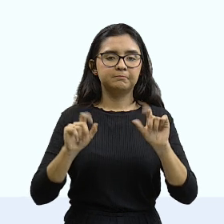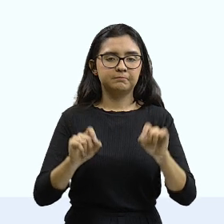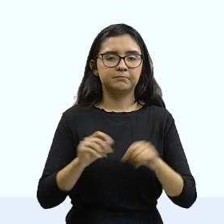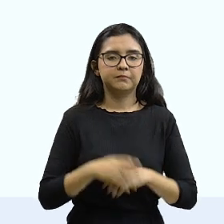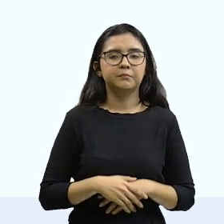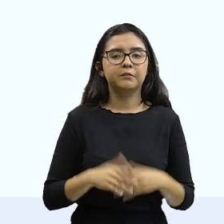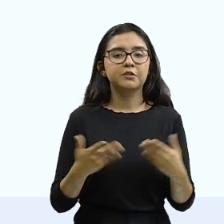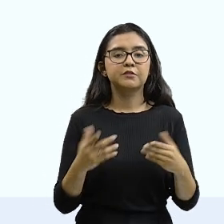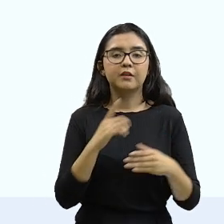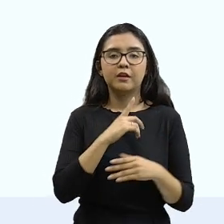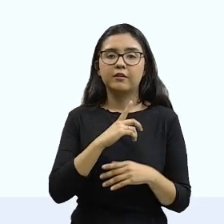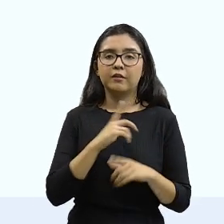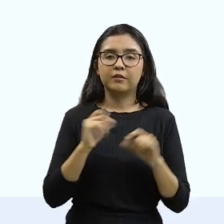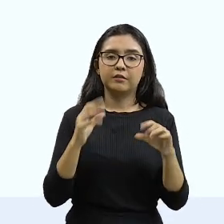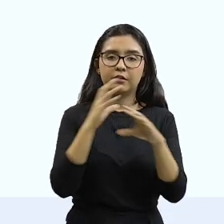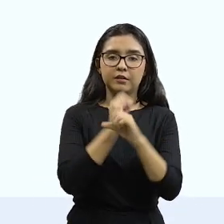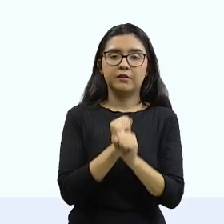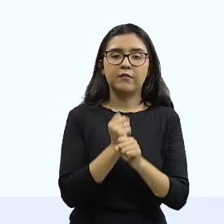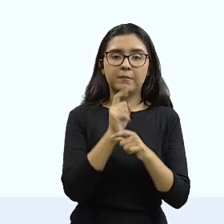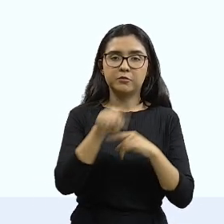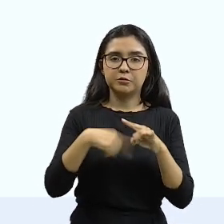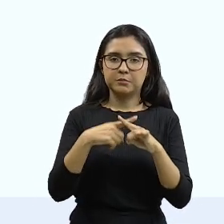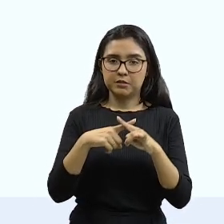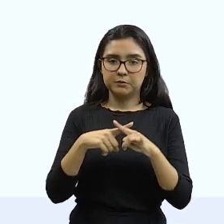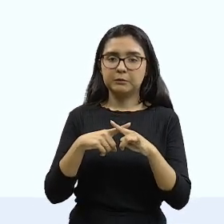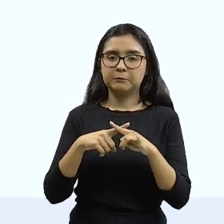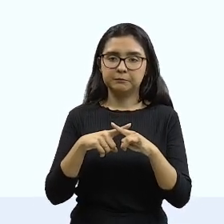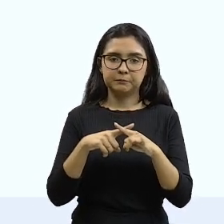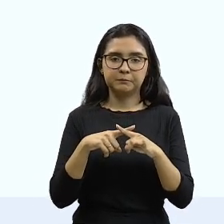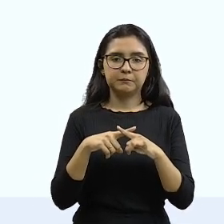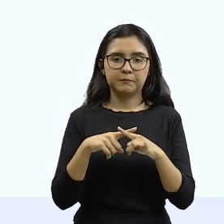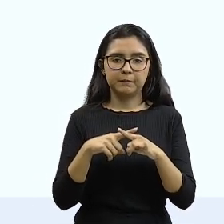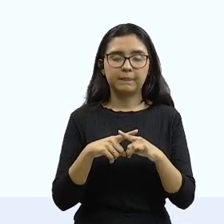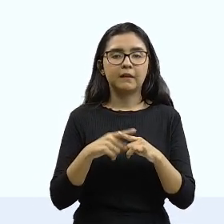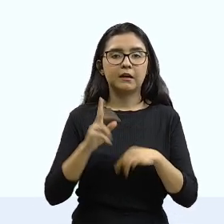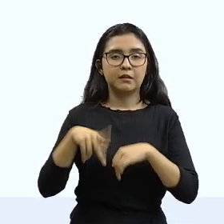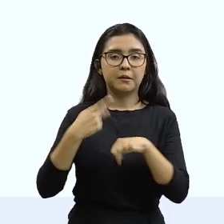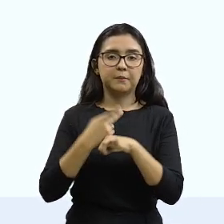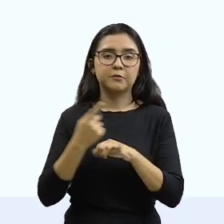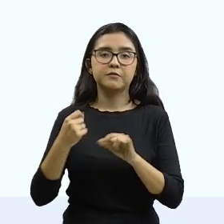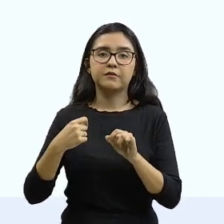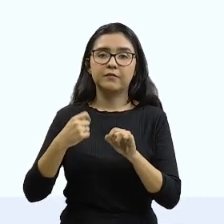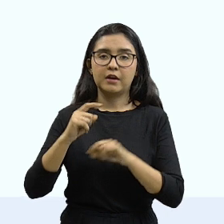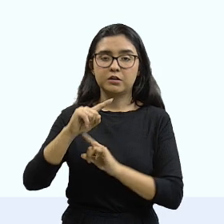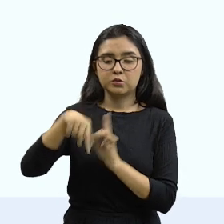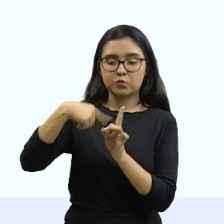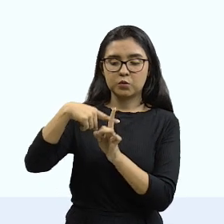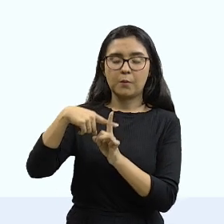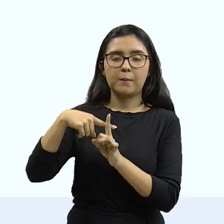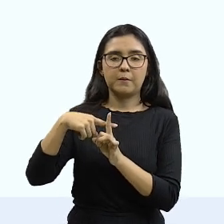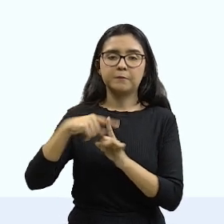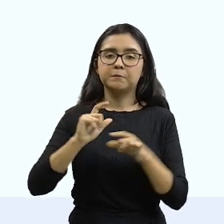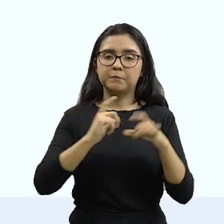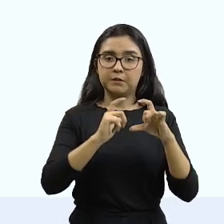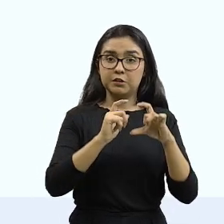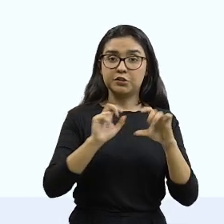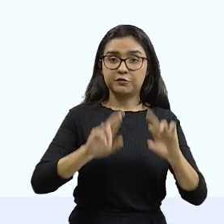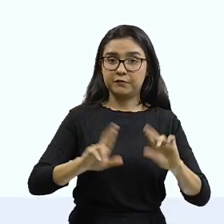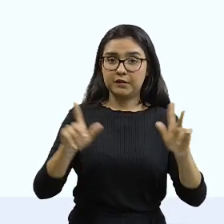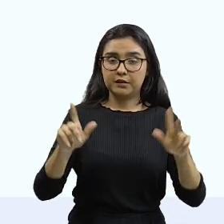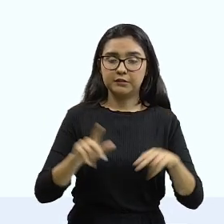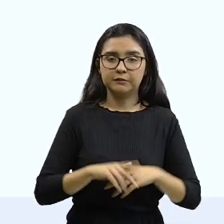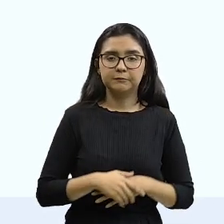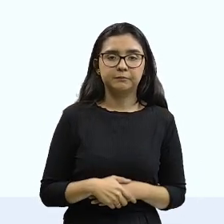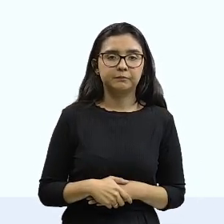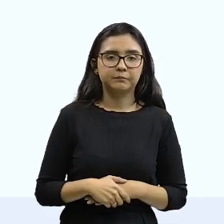cima e embaixo. Multiplica em cima e soma embaixo. Para resistores diferentes.